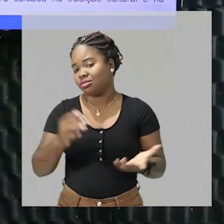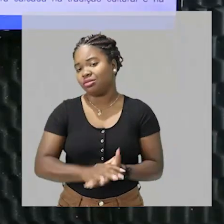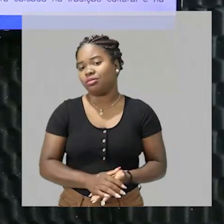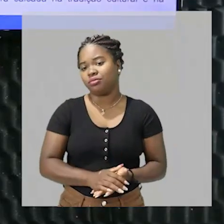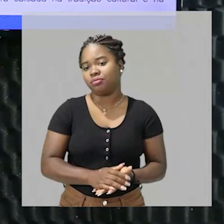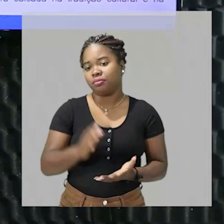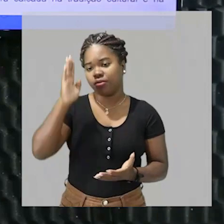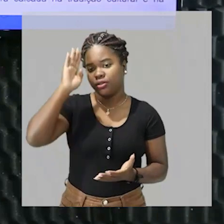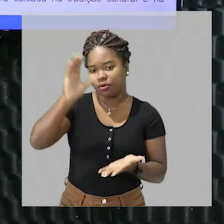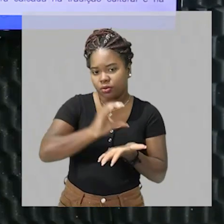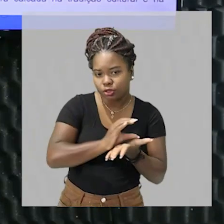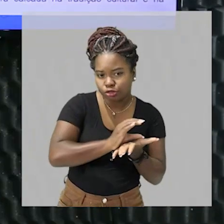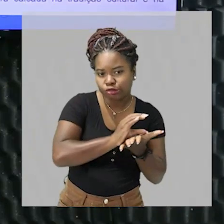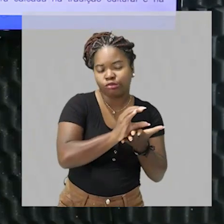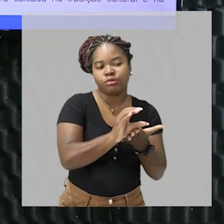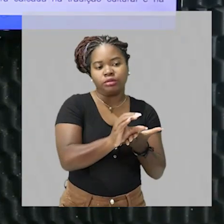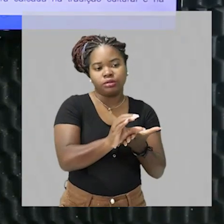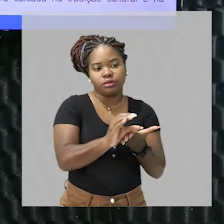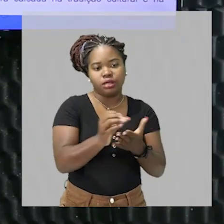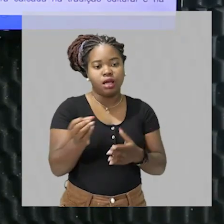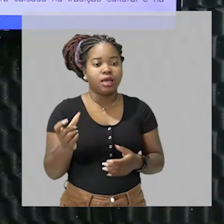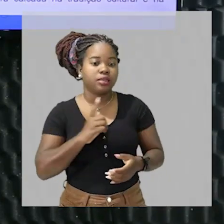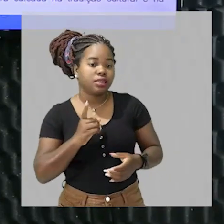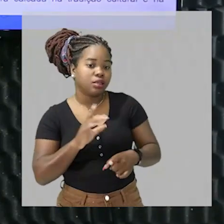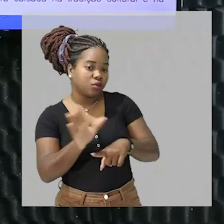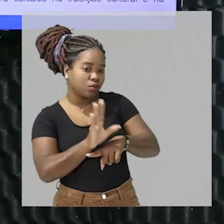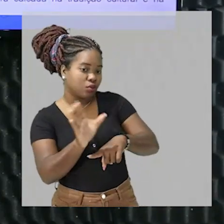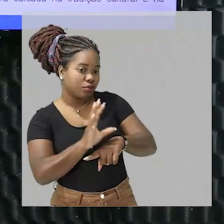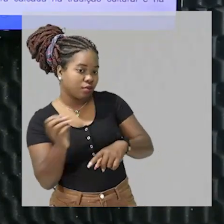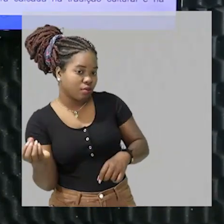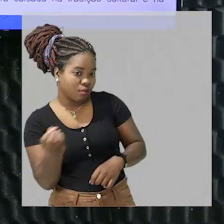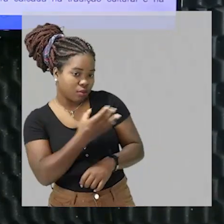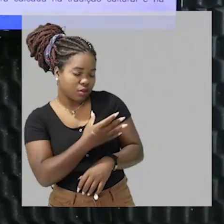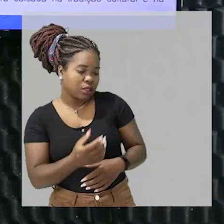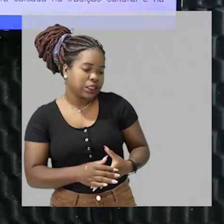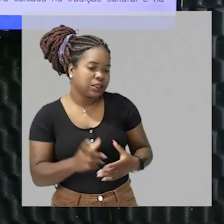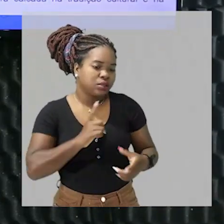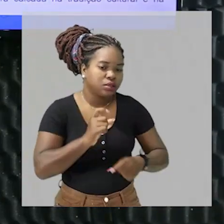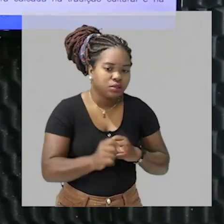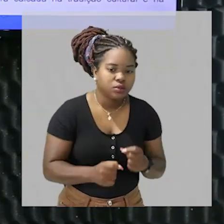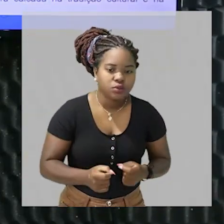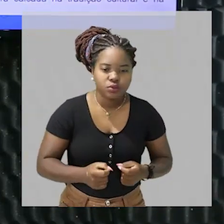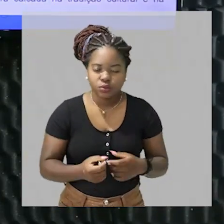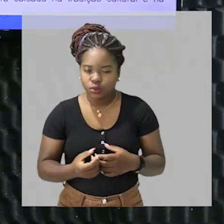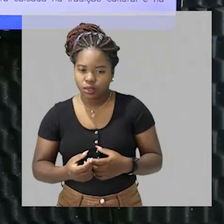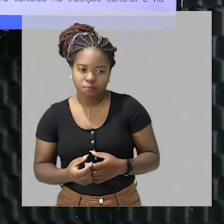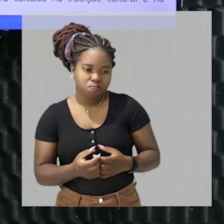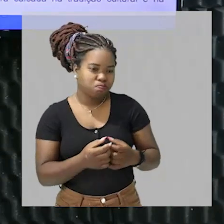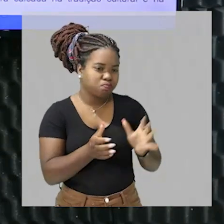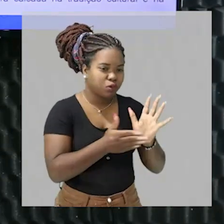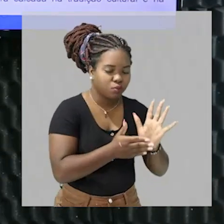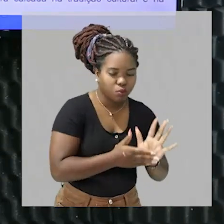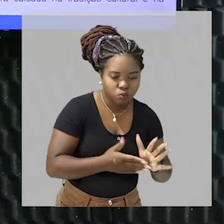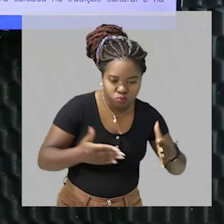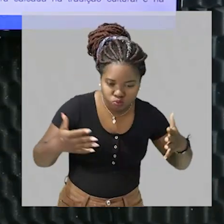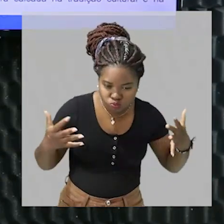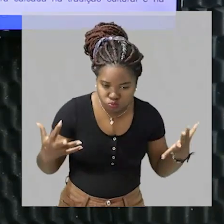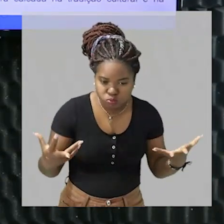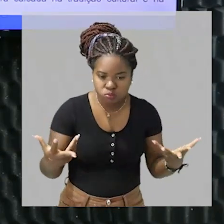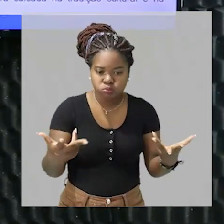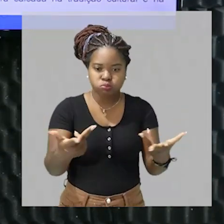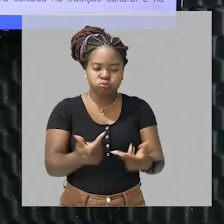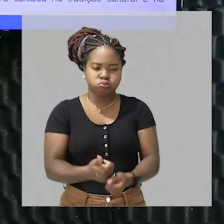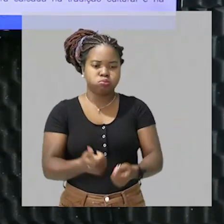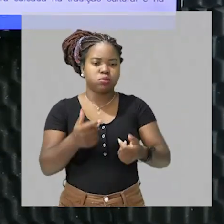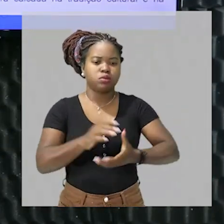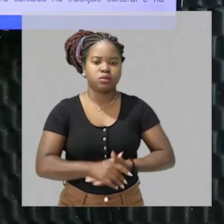investimento. E aí surge o cinema novo, que vai, na busca de qualidade de desenvolvimento, trabalhar o